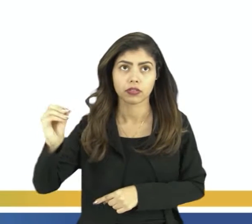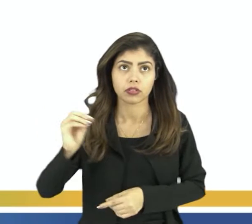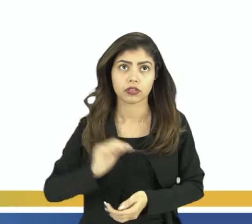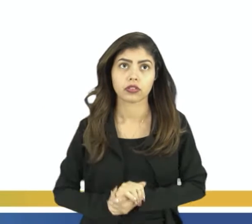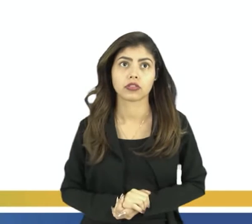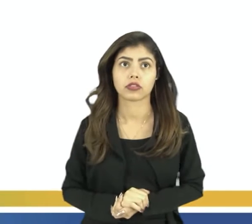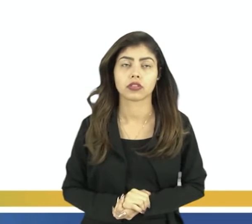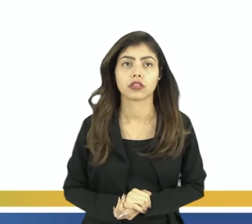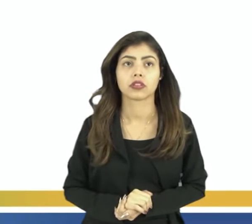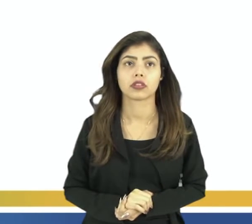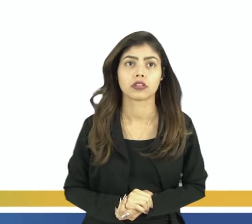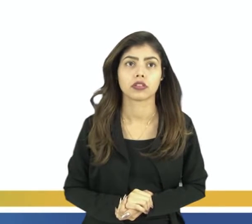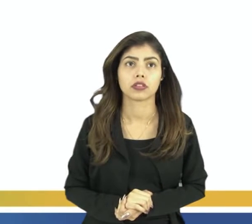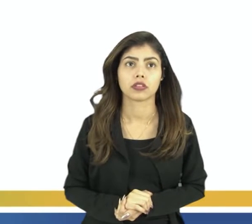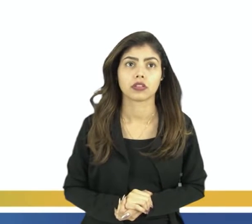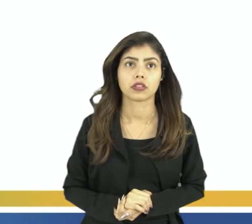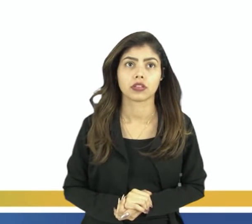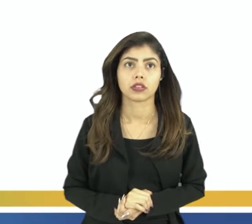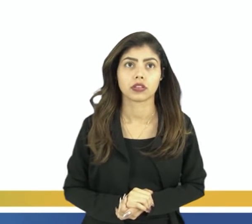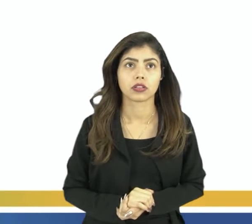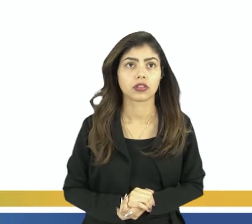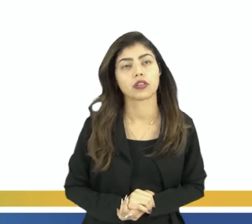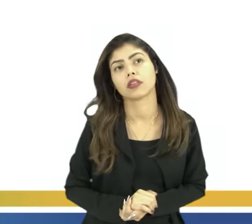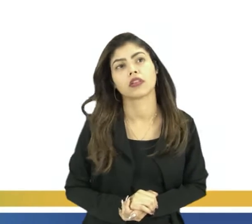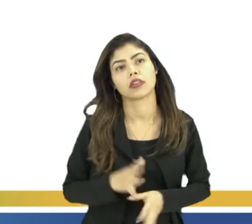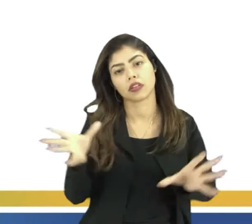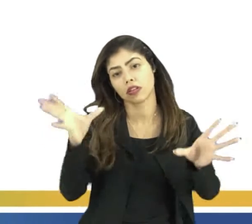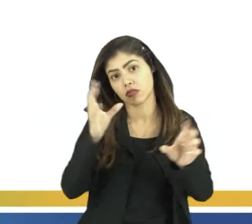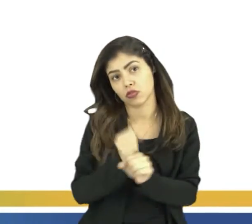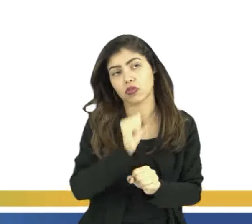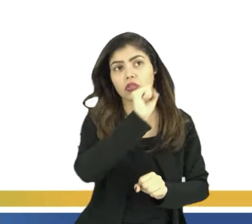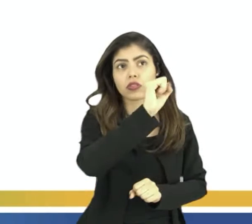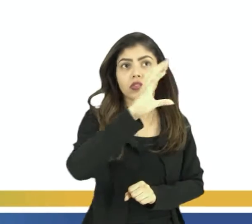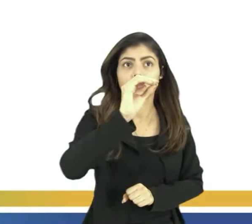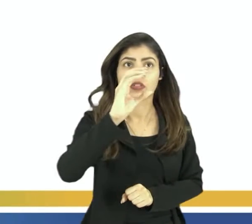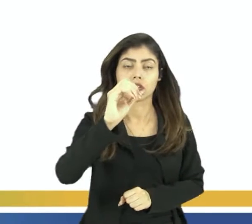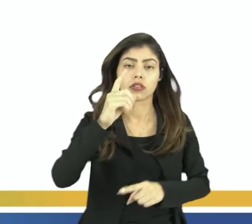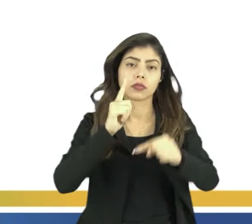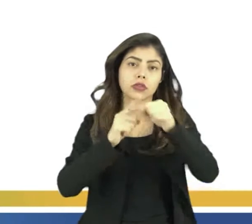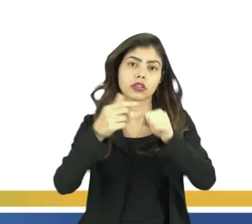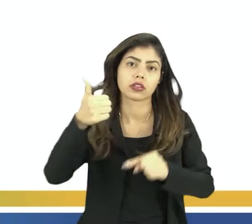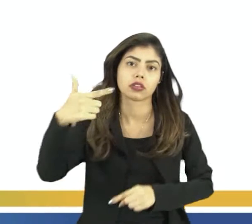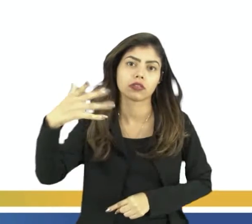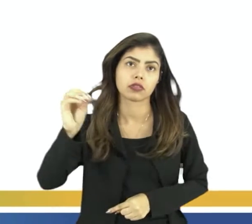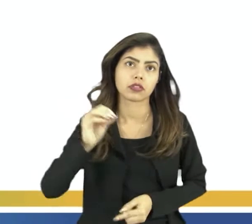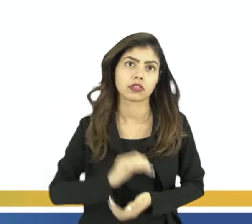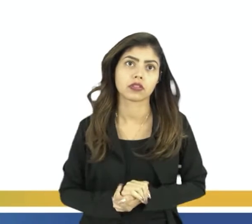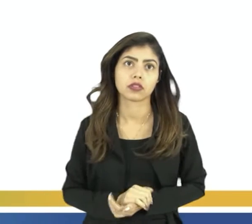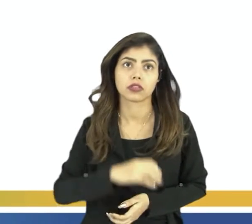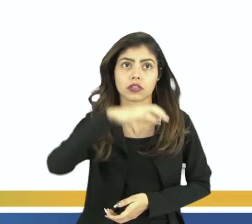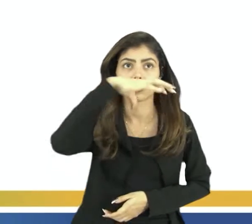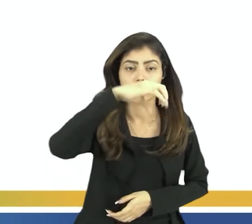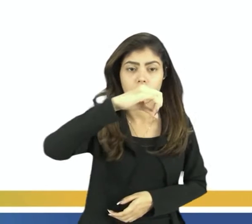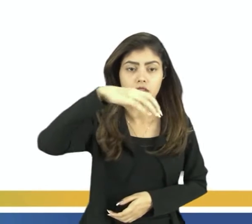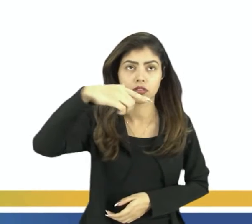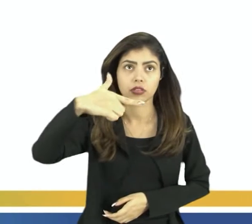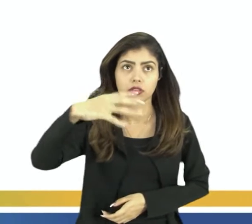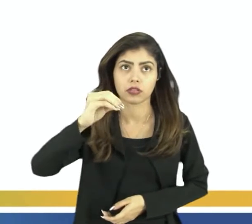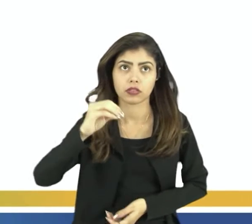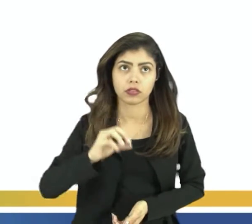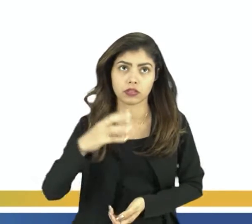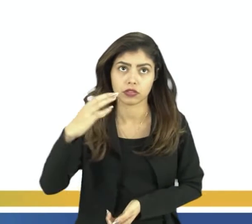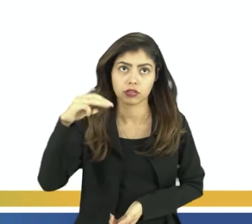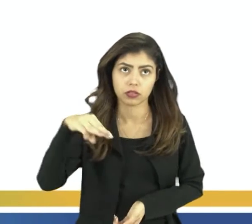60, 120. A área total é igual, vou fazer a soma de 800 mais 120, 920 centímetros ao